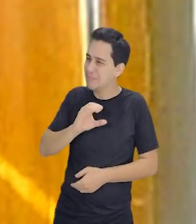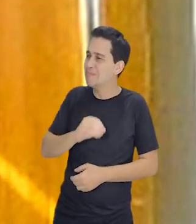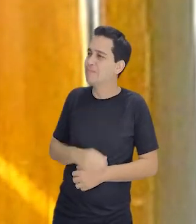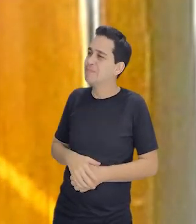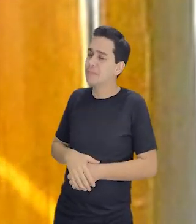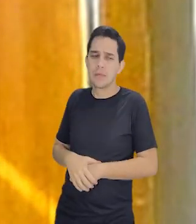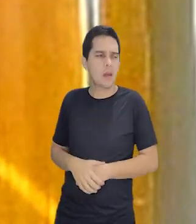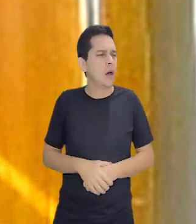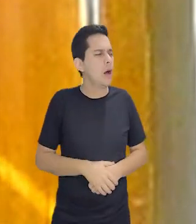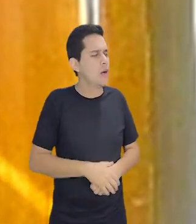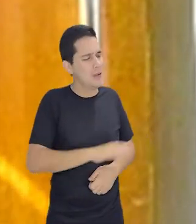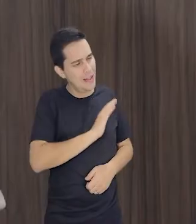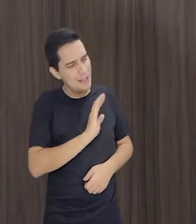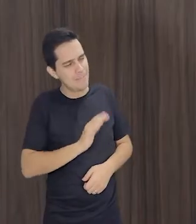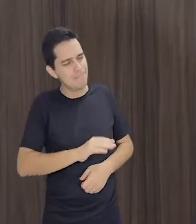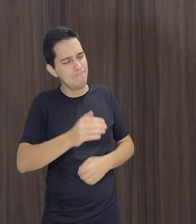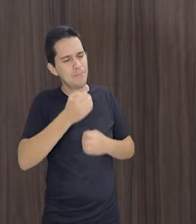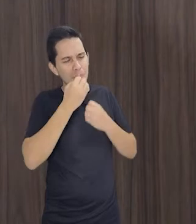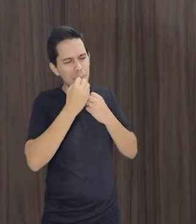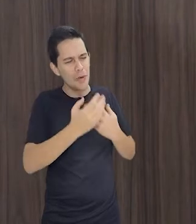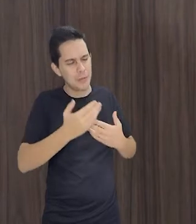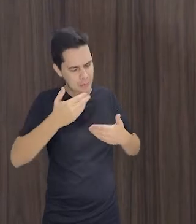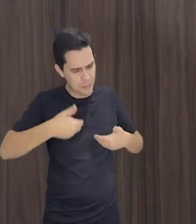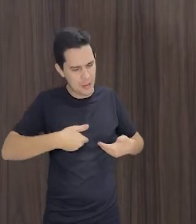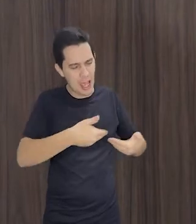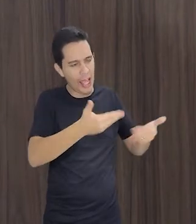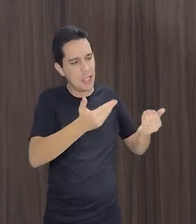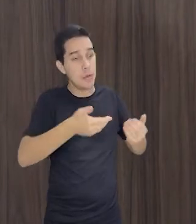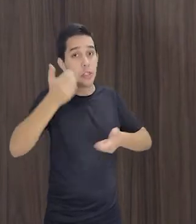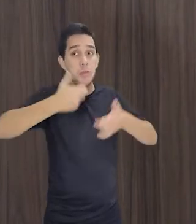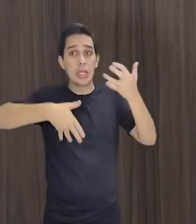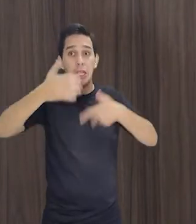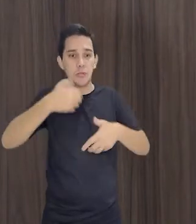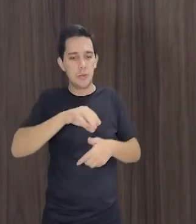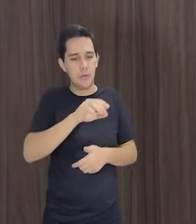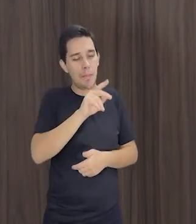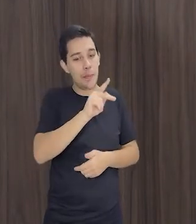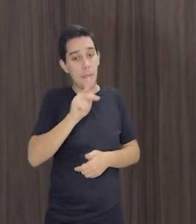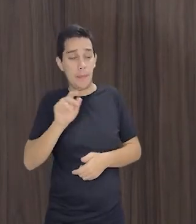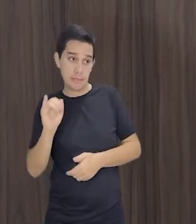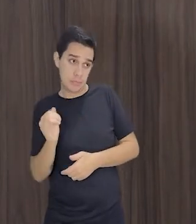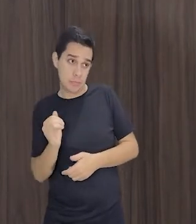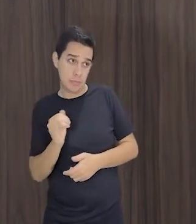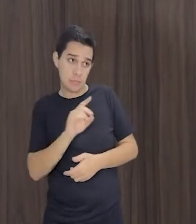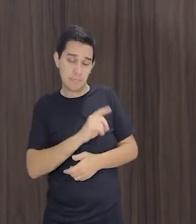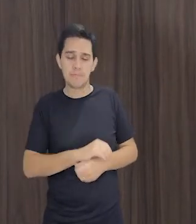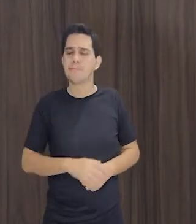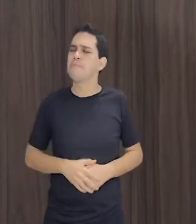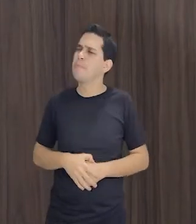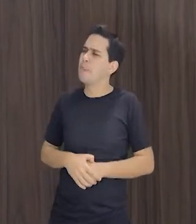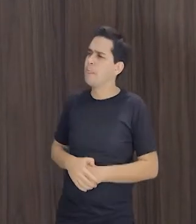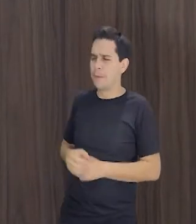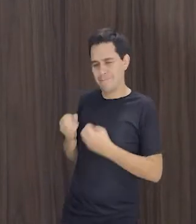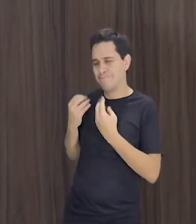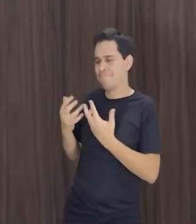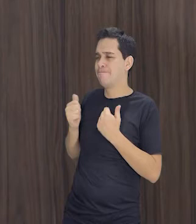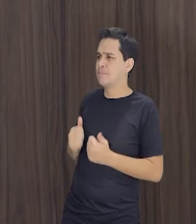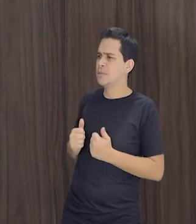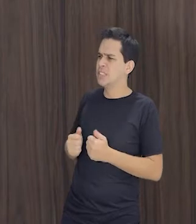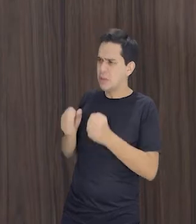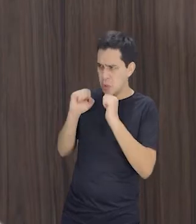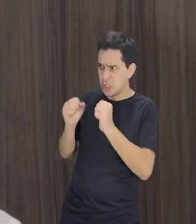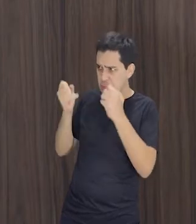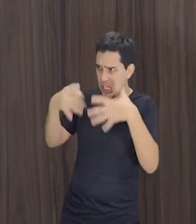todos o trabalho da SubPPI. Nós que agradecemos, doutora. A senhora poderia explicar o que é e como funciona a Subprocuradoria-Geral